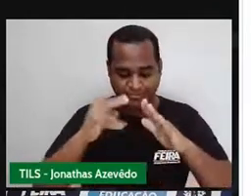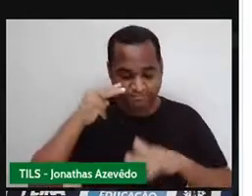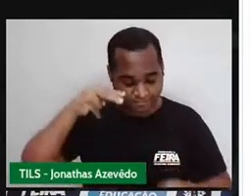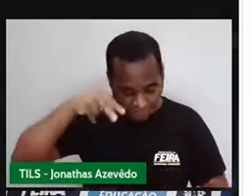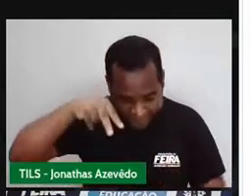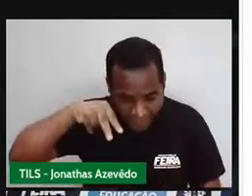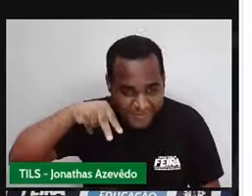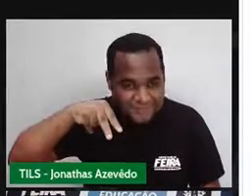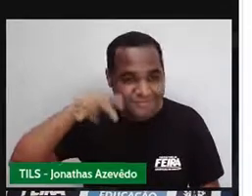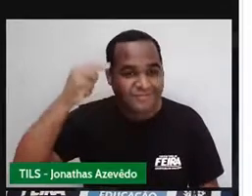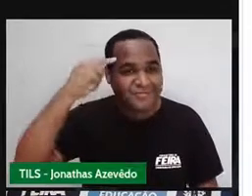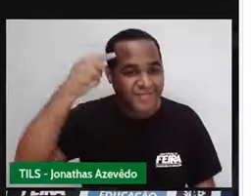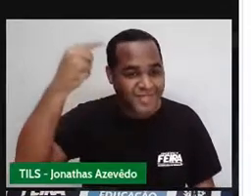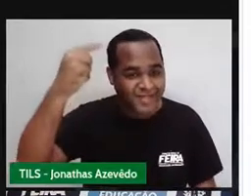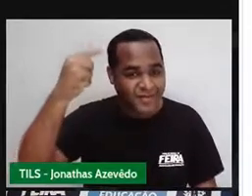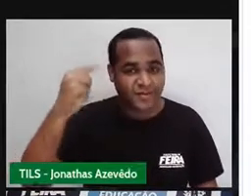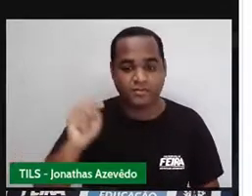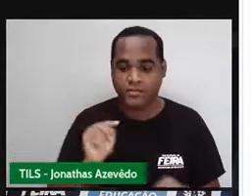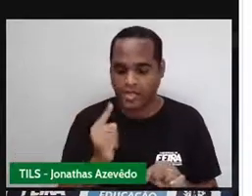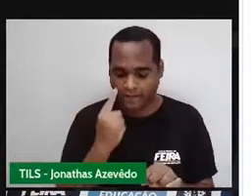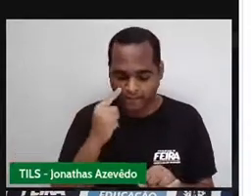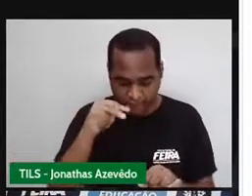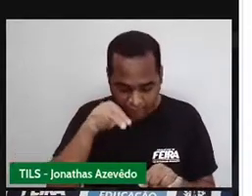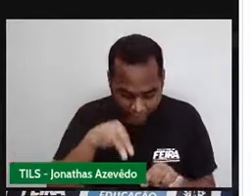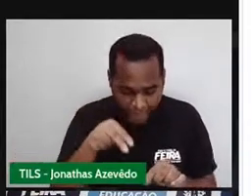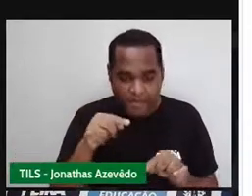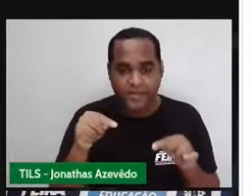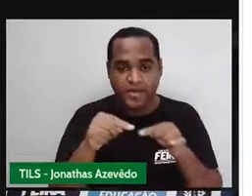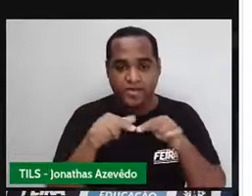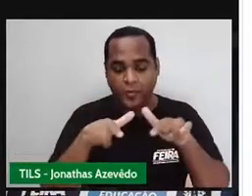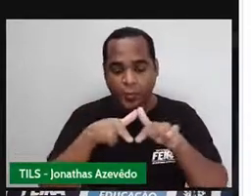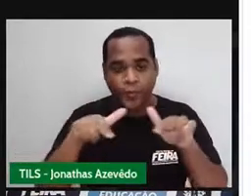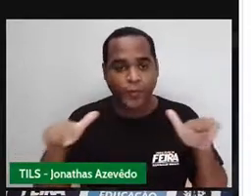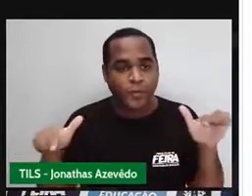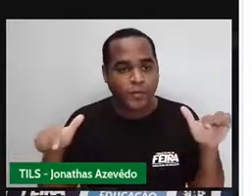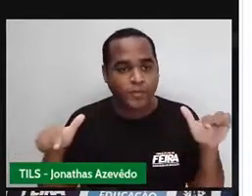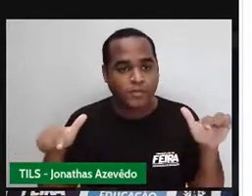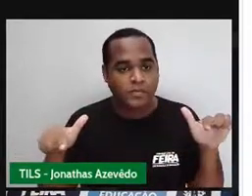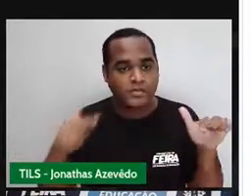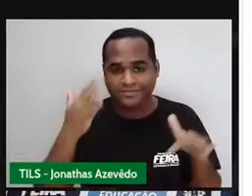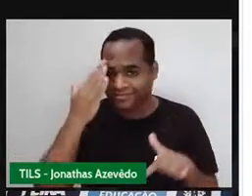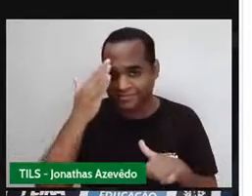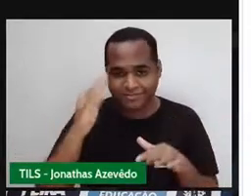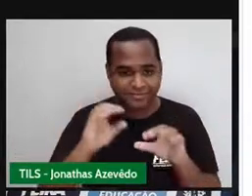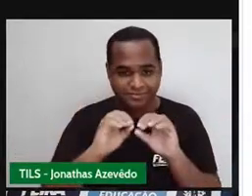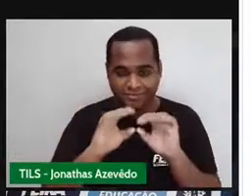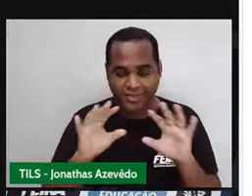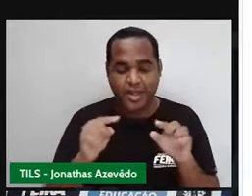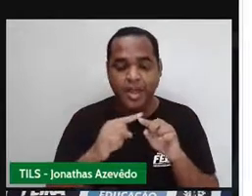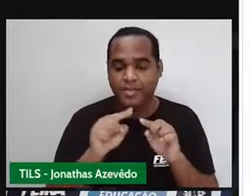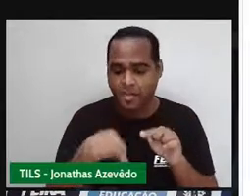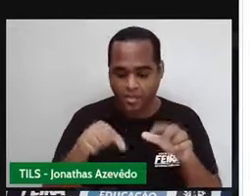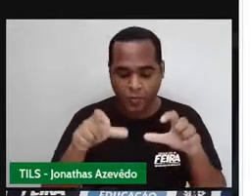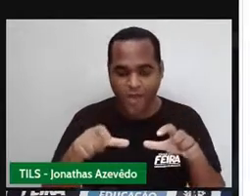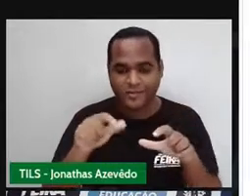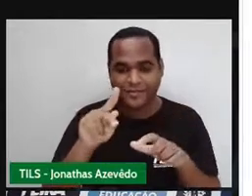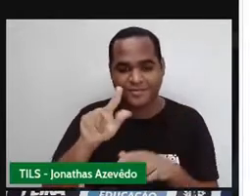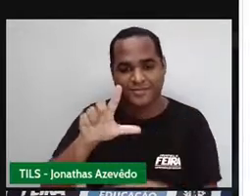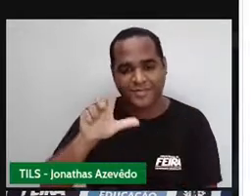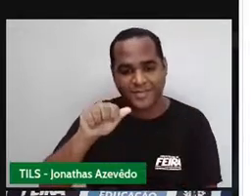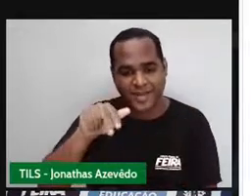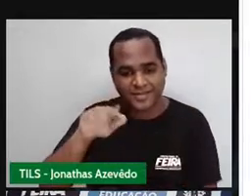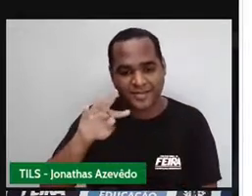cima sem o teto Tá bom então isso é a planta da casa inclusive né é o